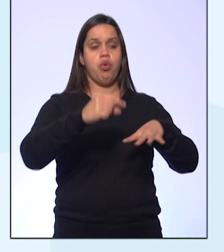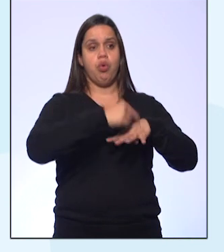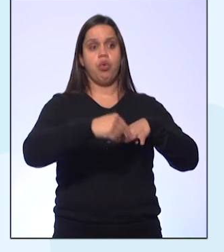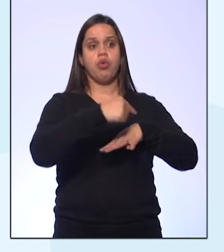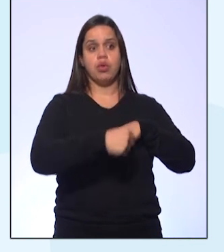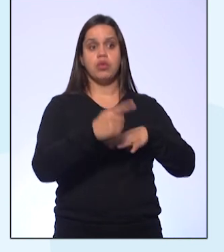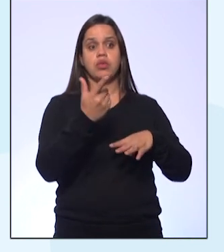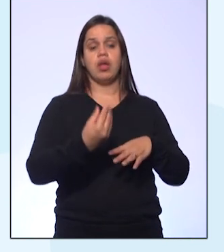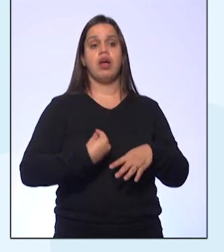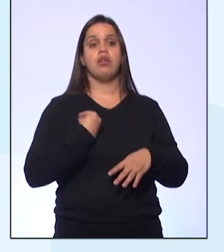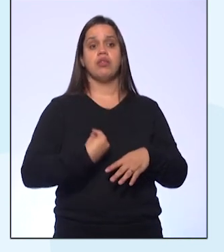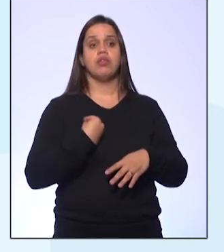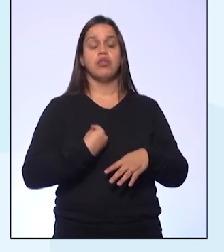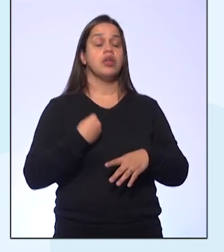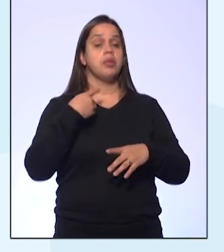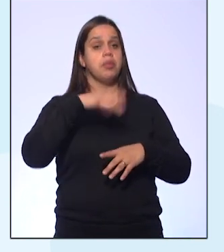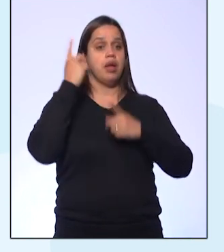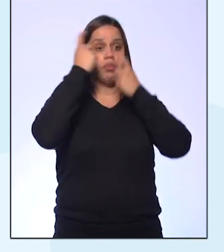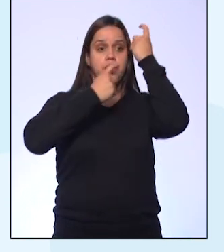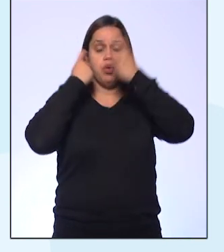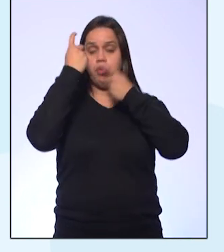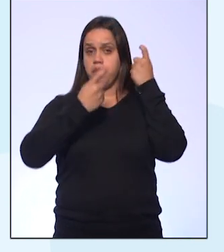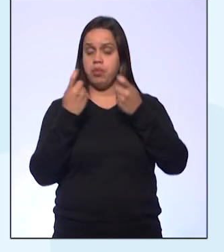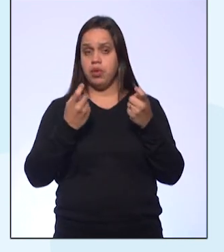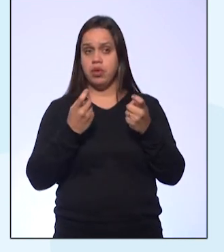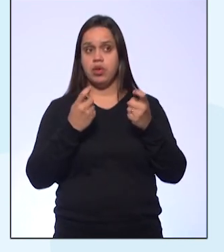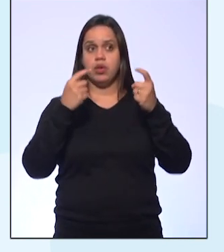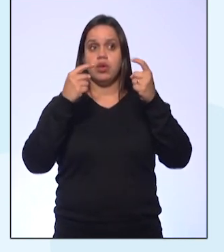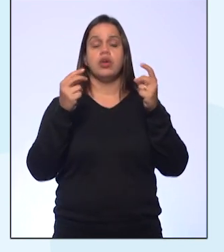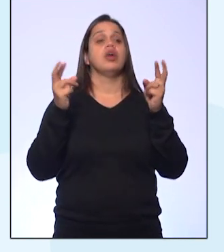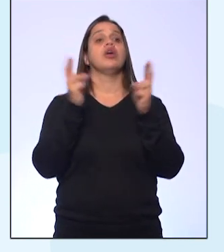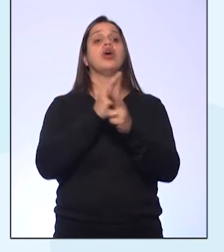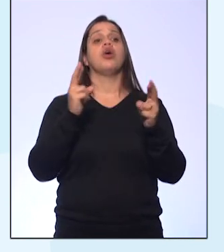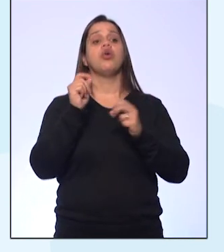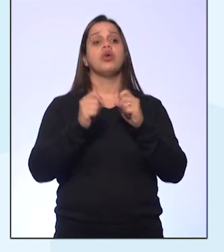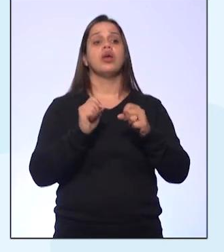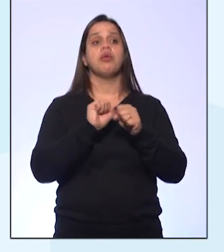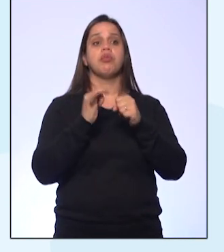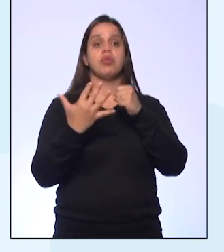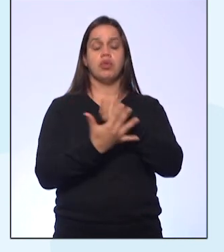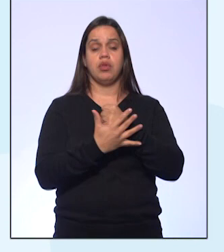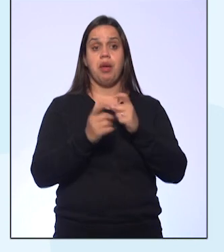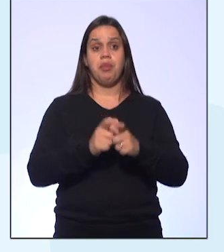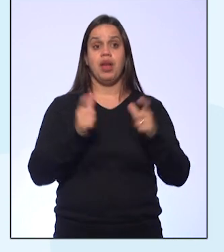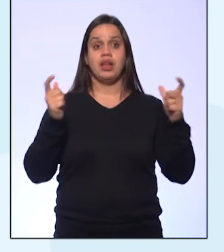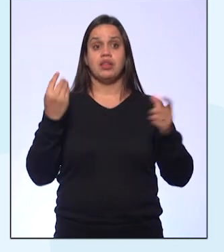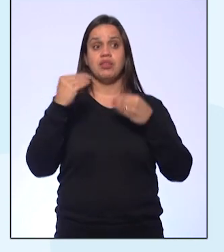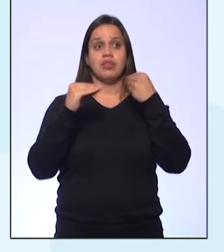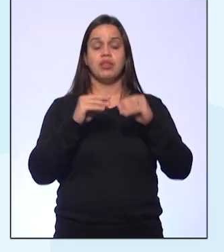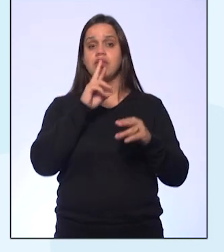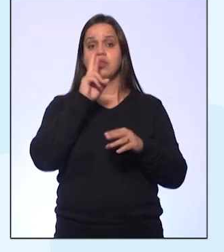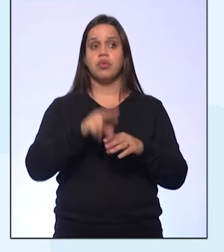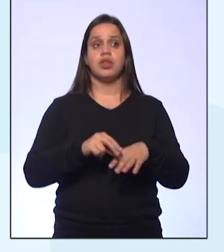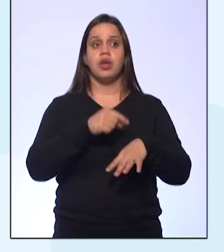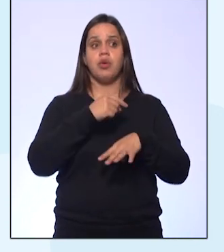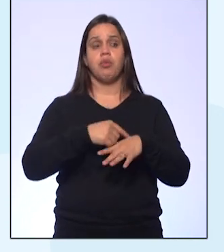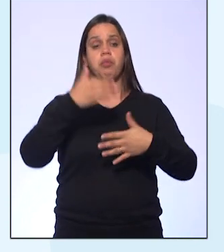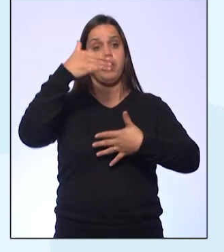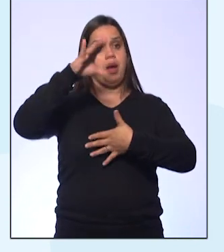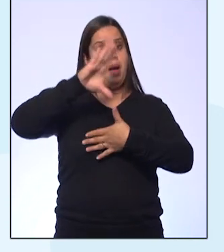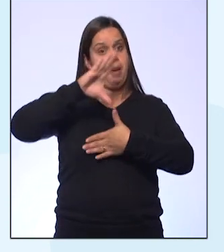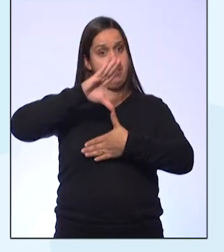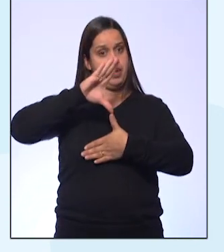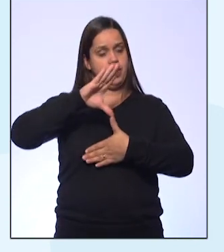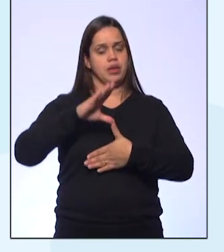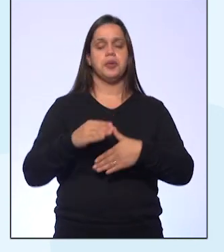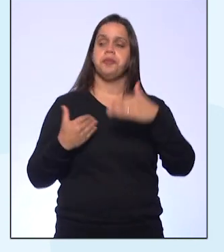em situação mais preocupante com relação à pandemia? Apareceu muito aqui a América. Tá. Muito